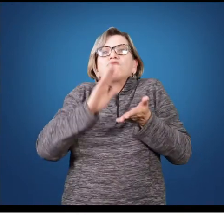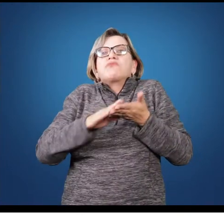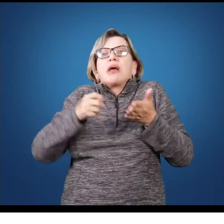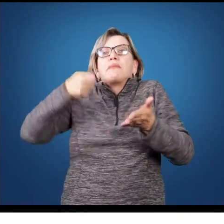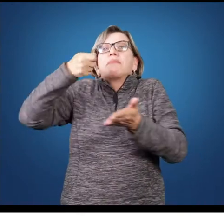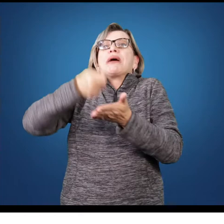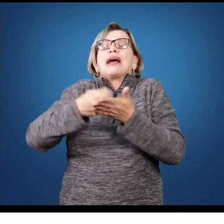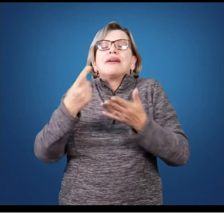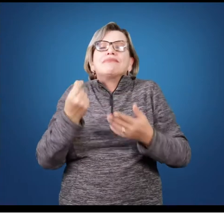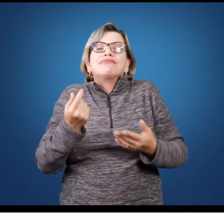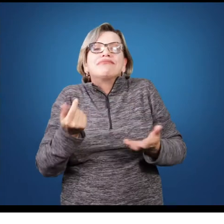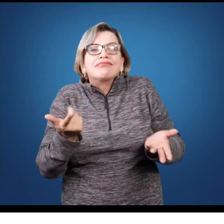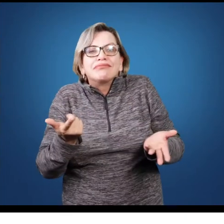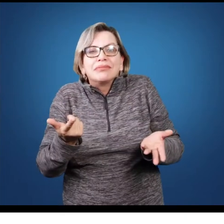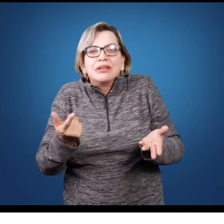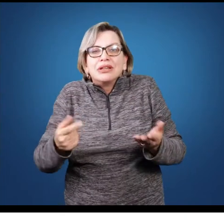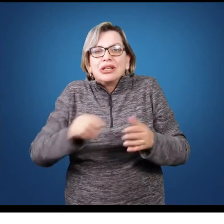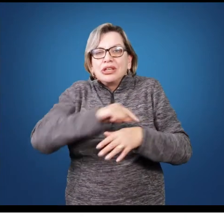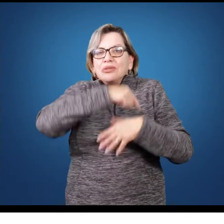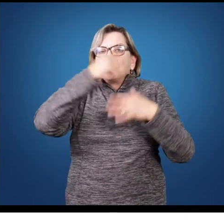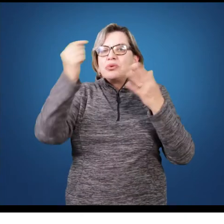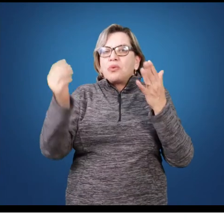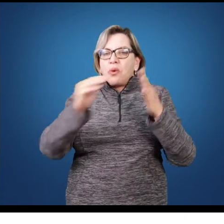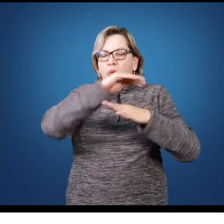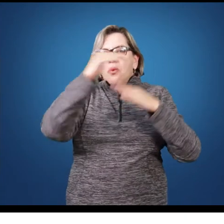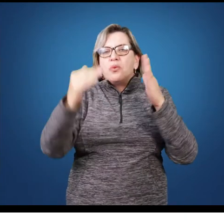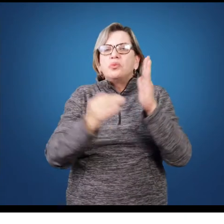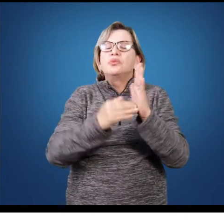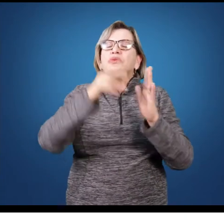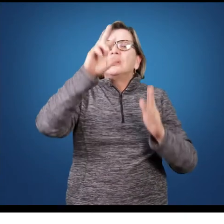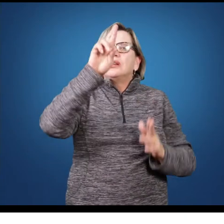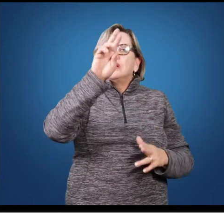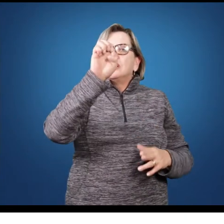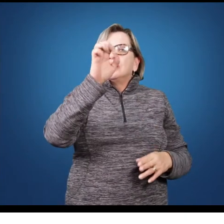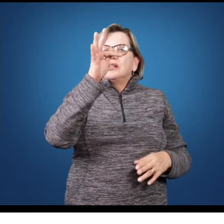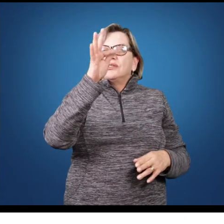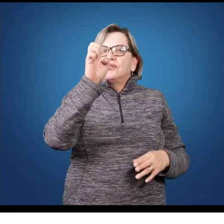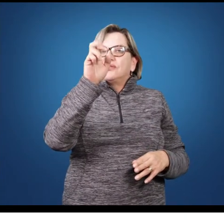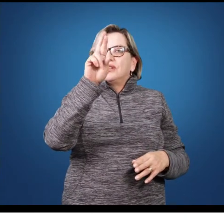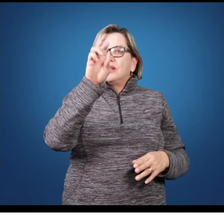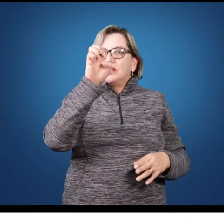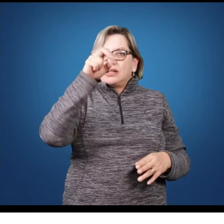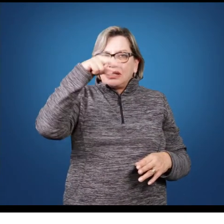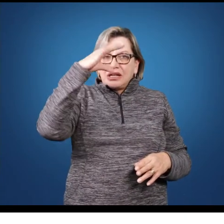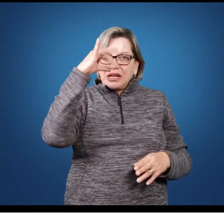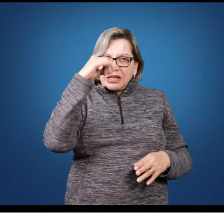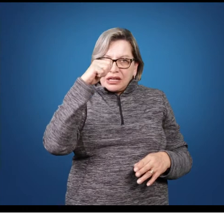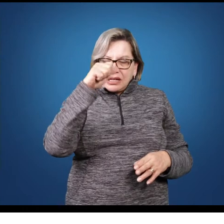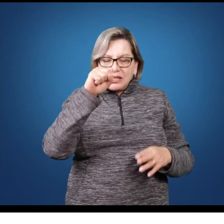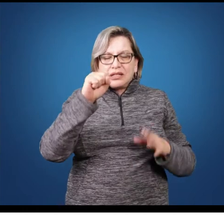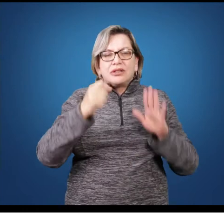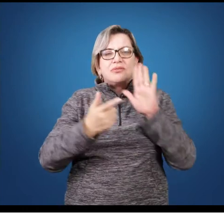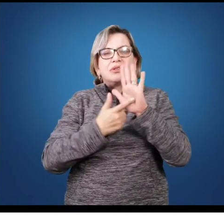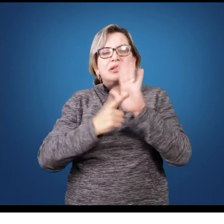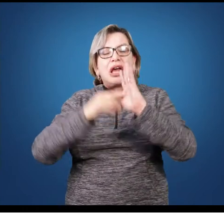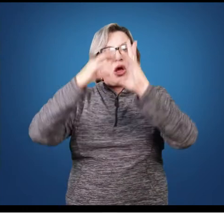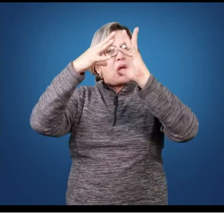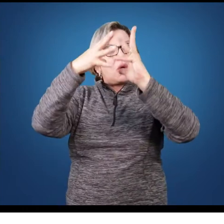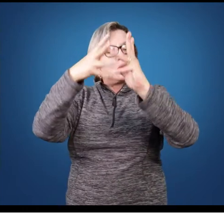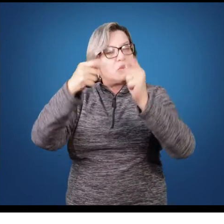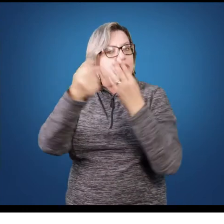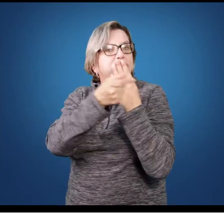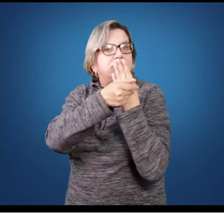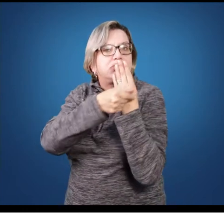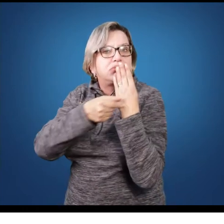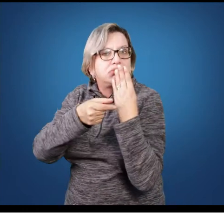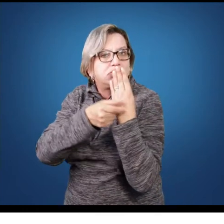desses materiais? E nas referências bibliográficas, eu vou listar todos os autores, ou